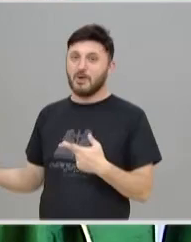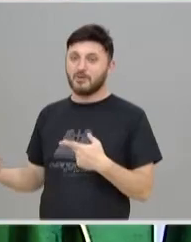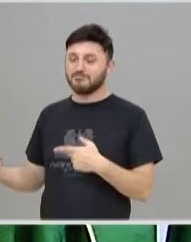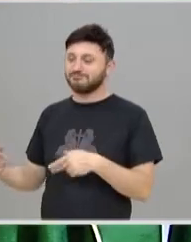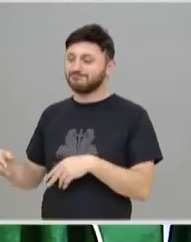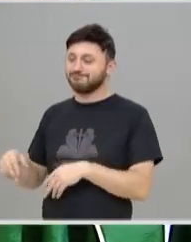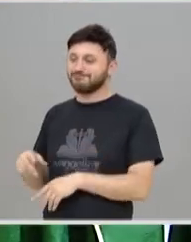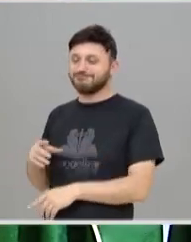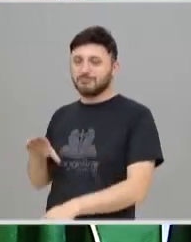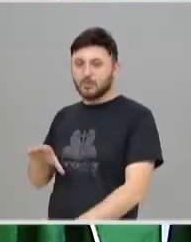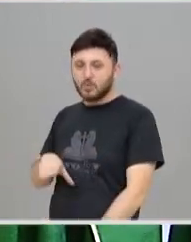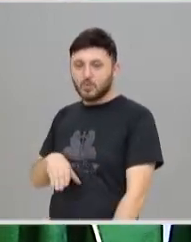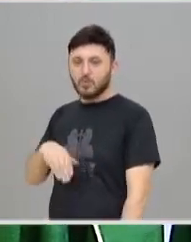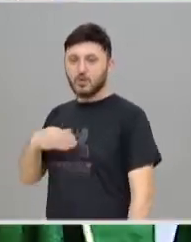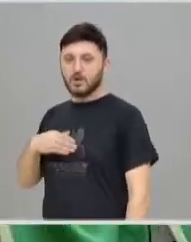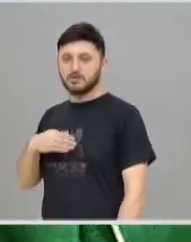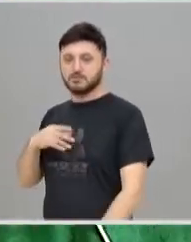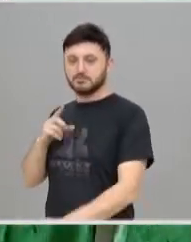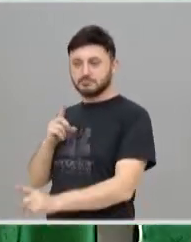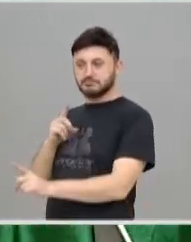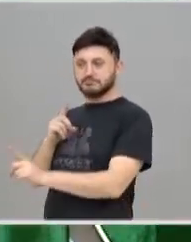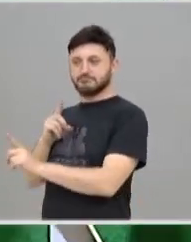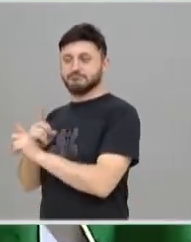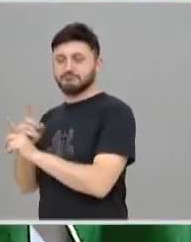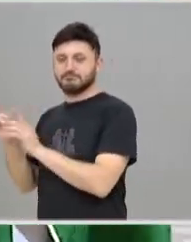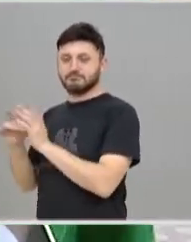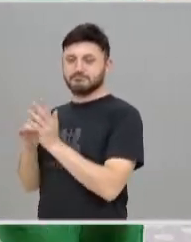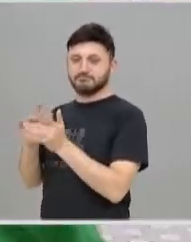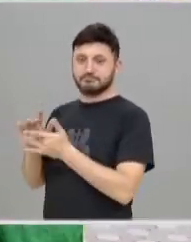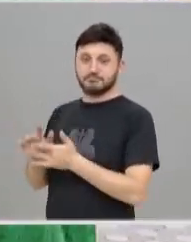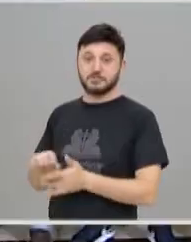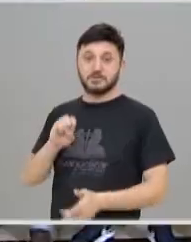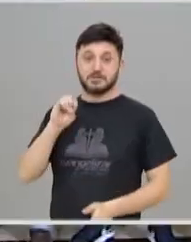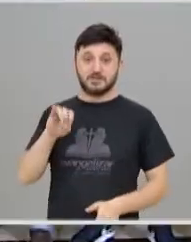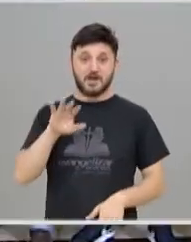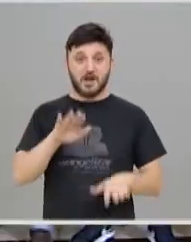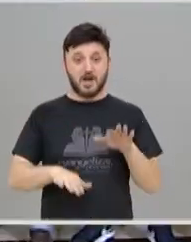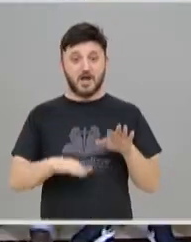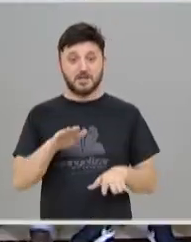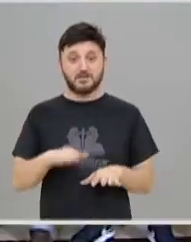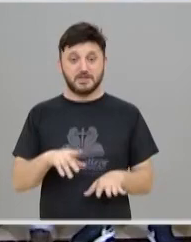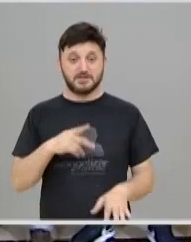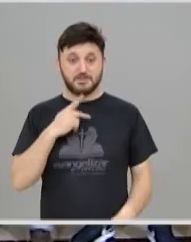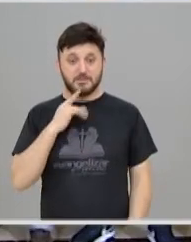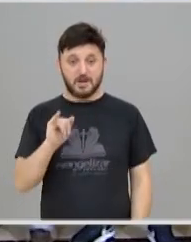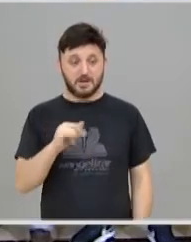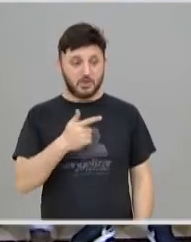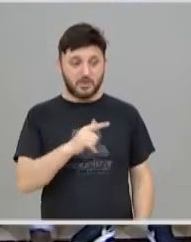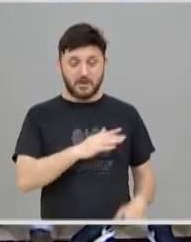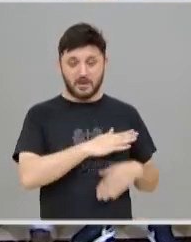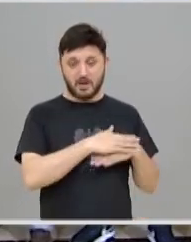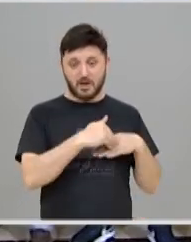passo. Que se de um lado, às vezes ao pai não é oferecido carinho,